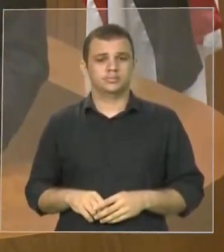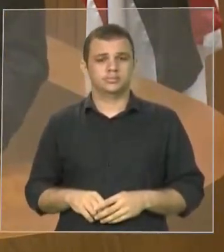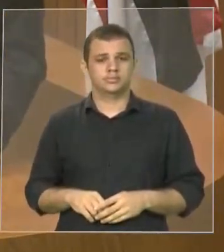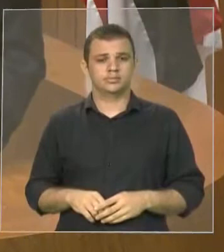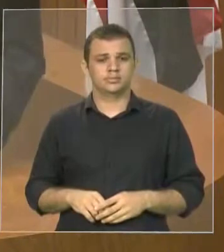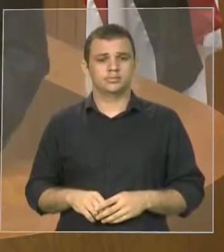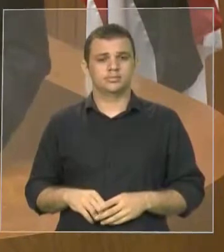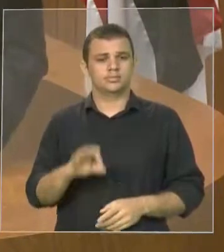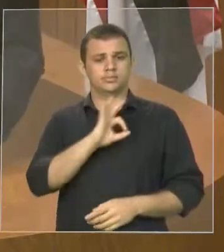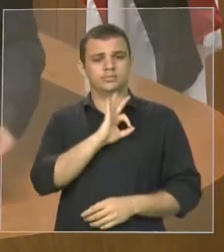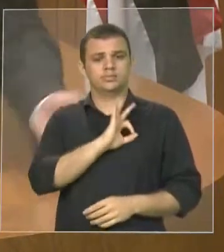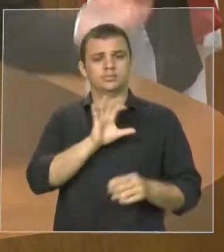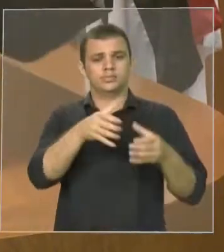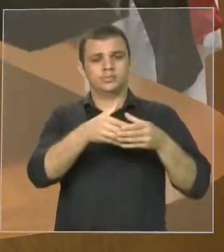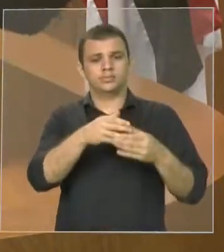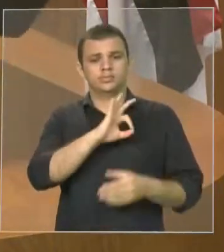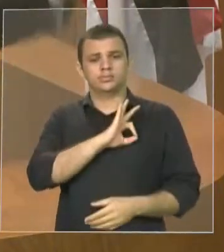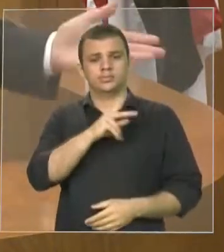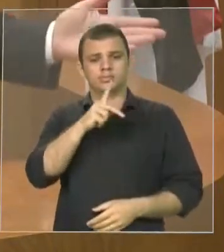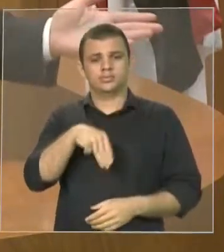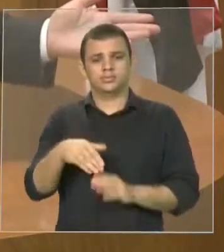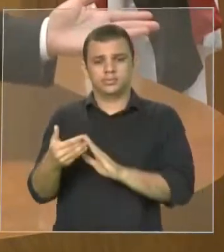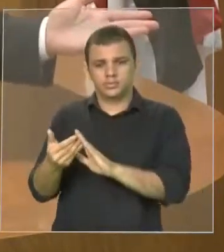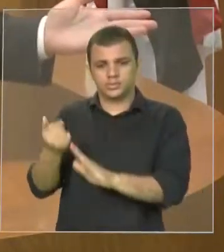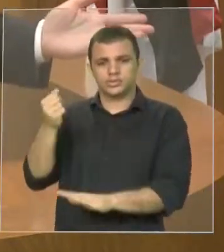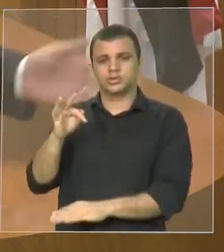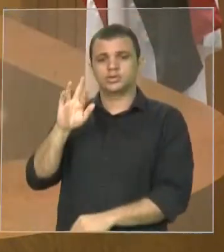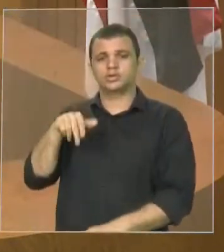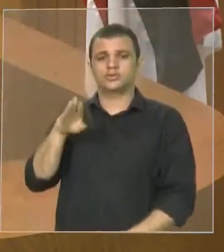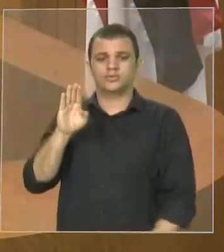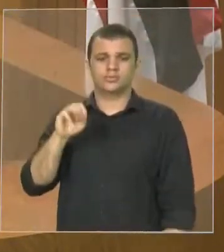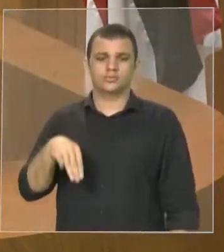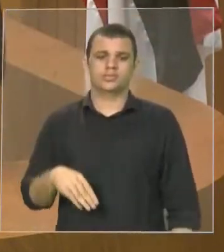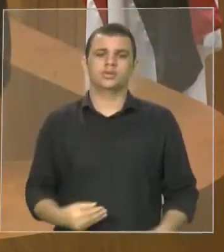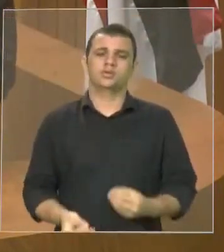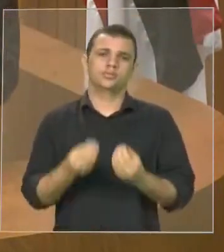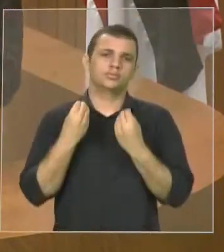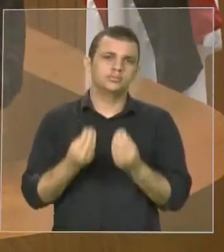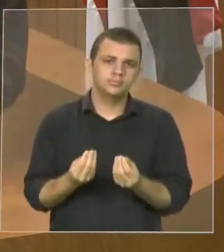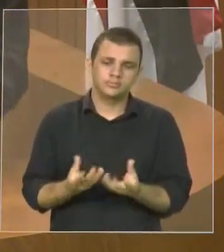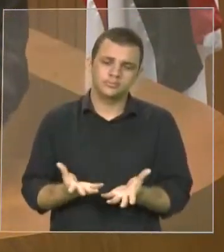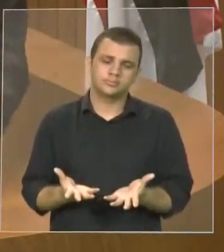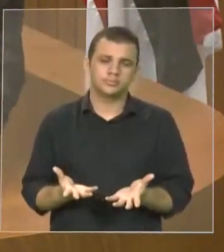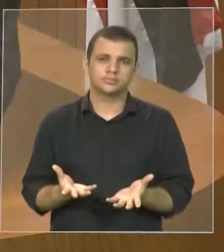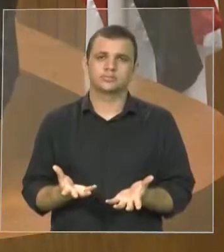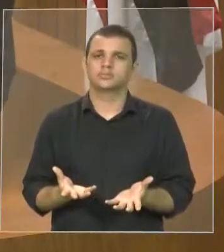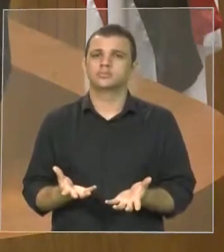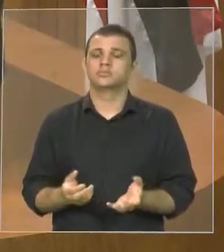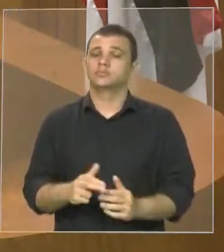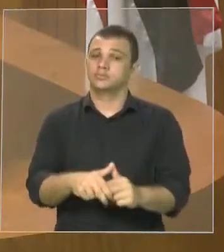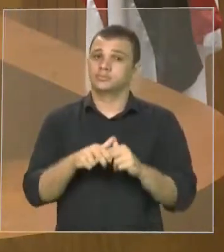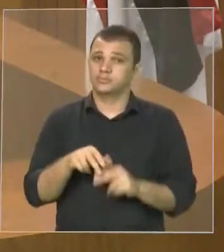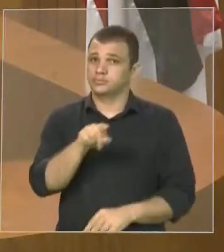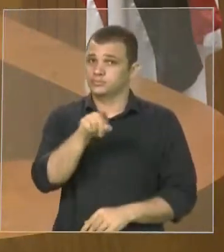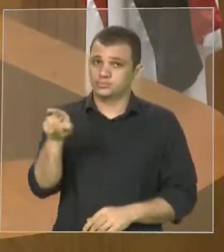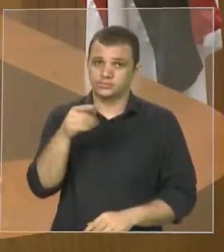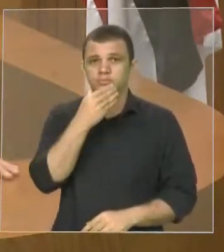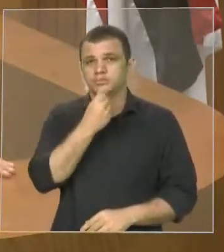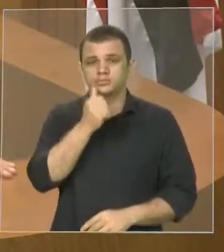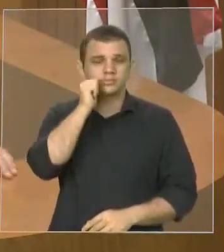os policiais militares do FUNBEM. Portanto, vocês, senhores e senhoras servidores